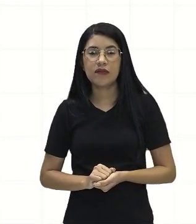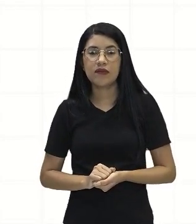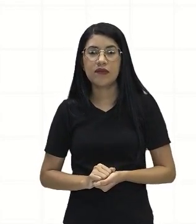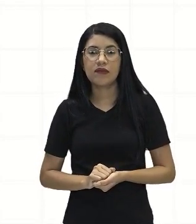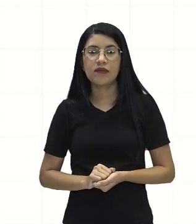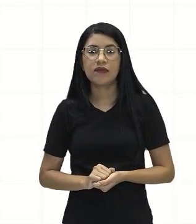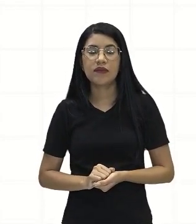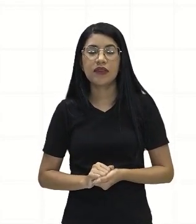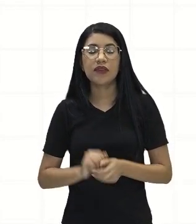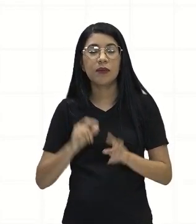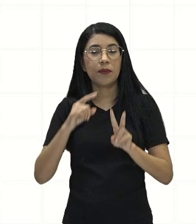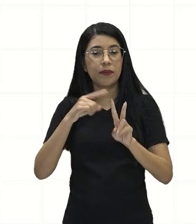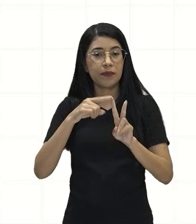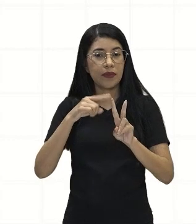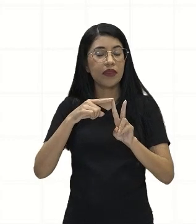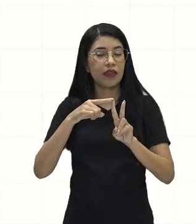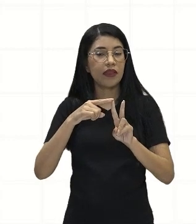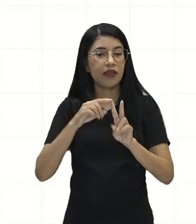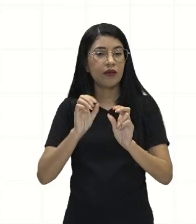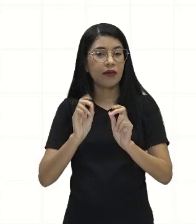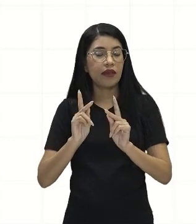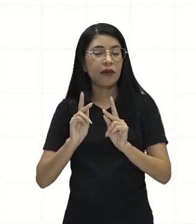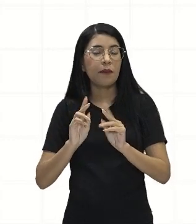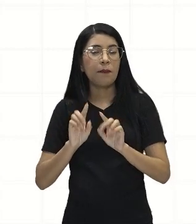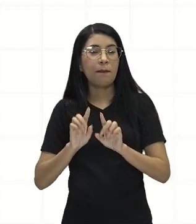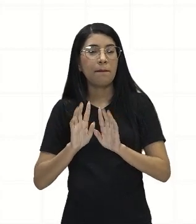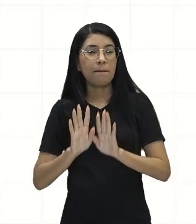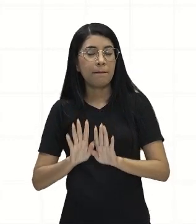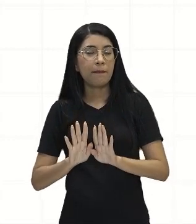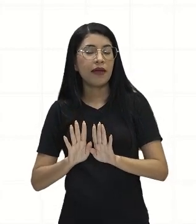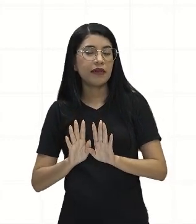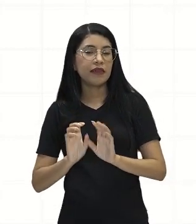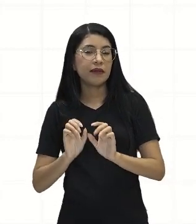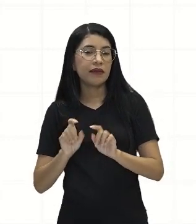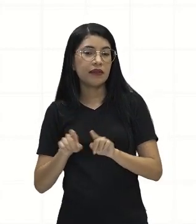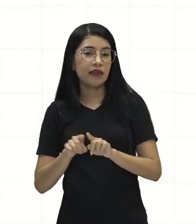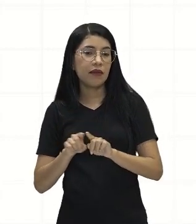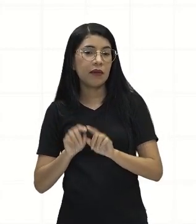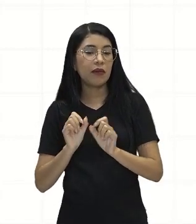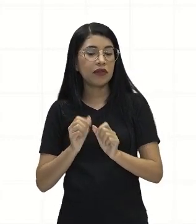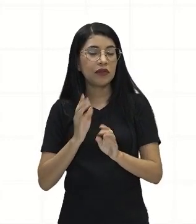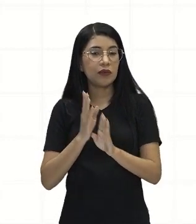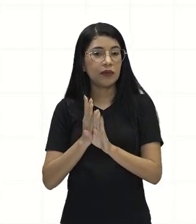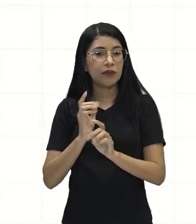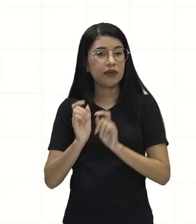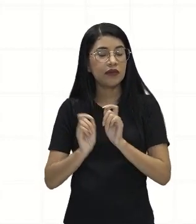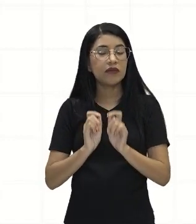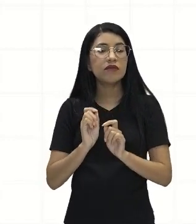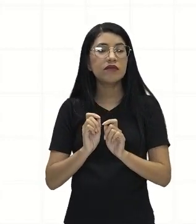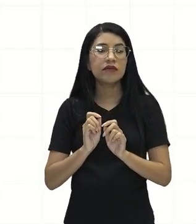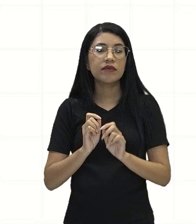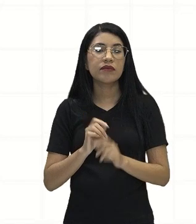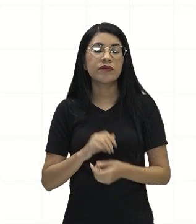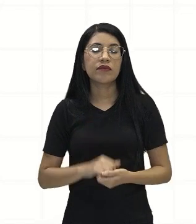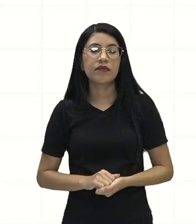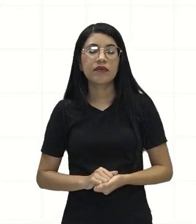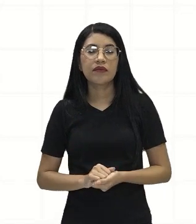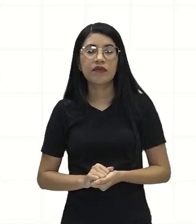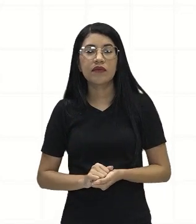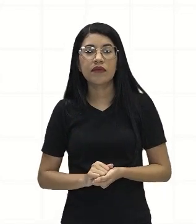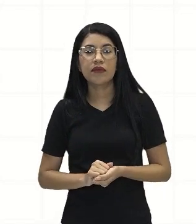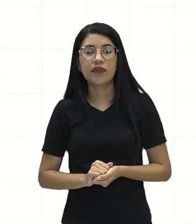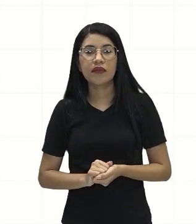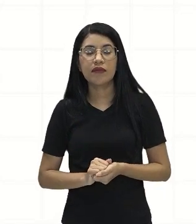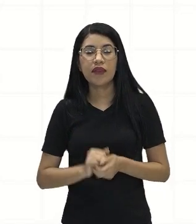falando de raiz quadrada. Então, pode ter também que você se depare com essa situação. Olha lá, qual é a